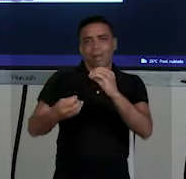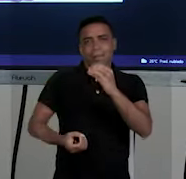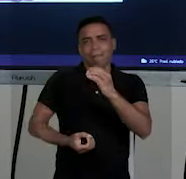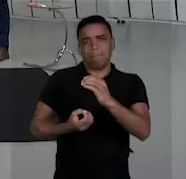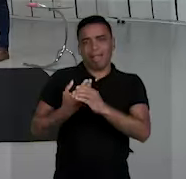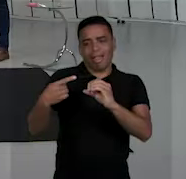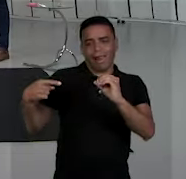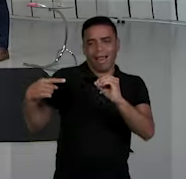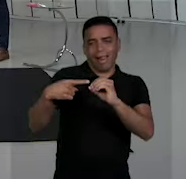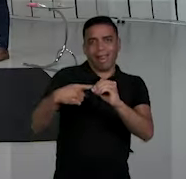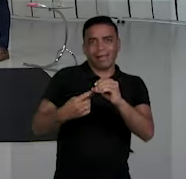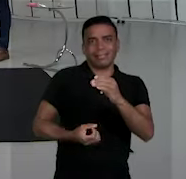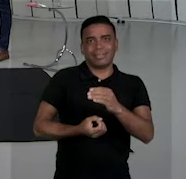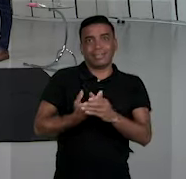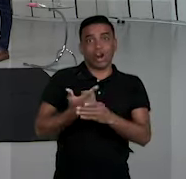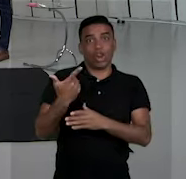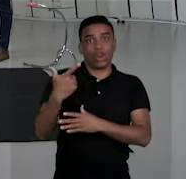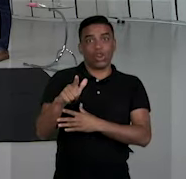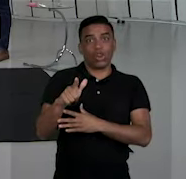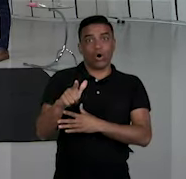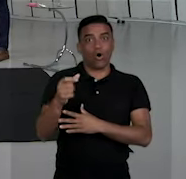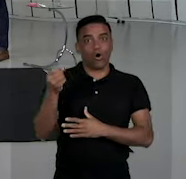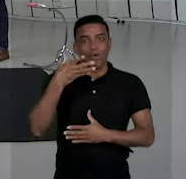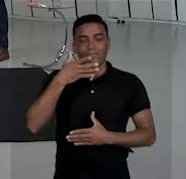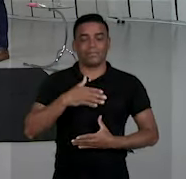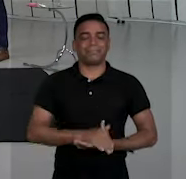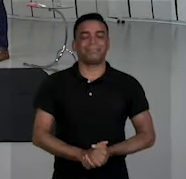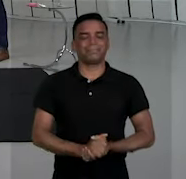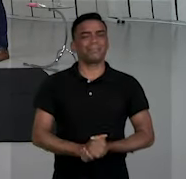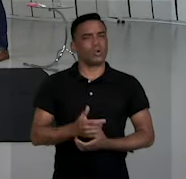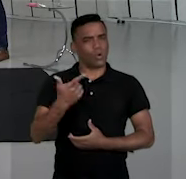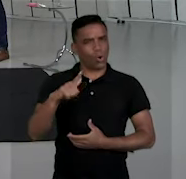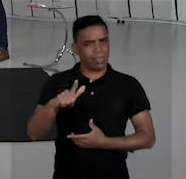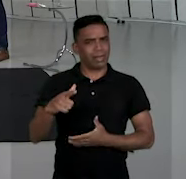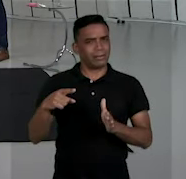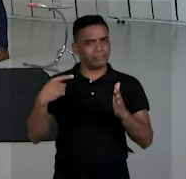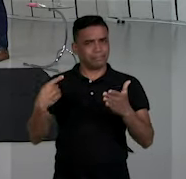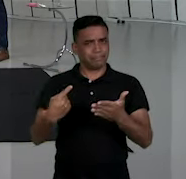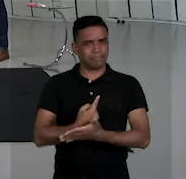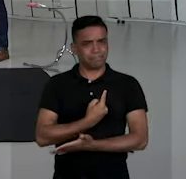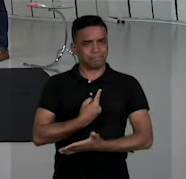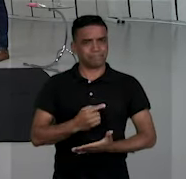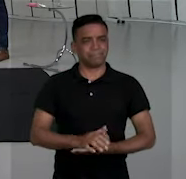ok? Vamos lá para a próxima pergunta.